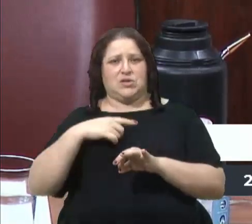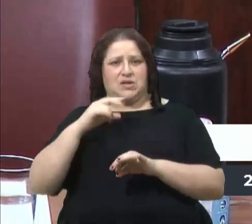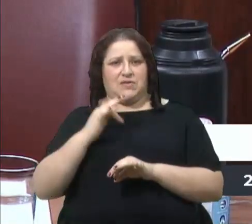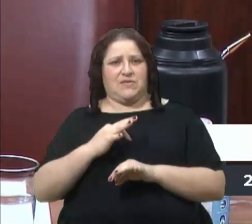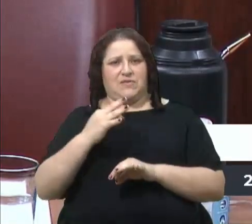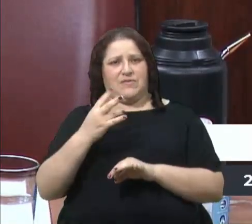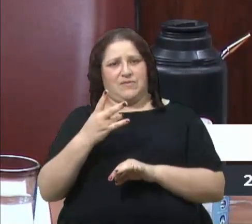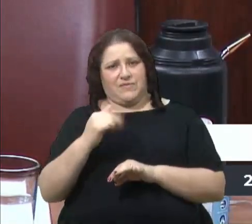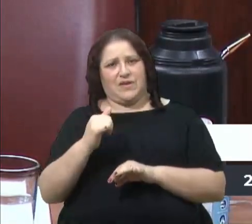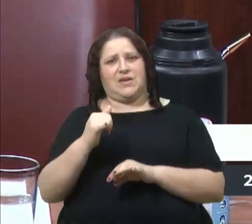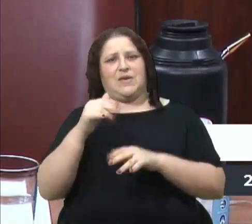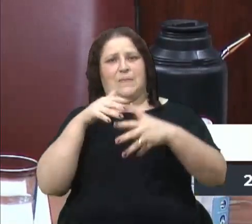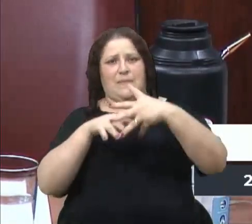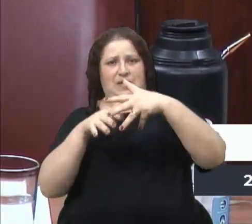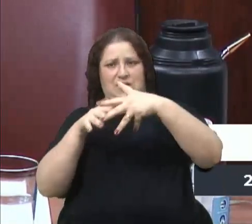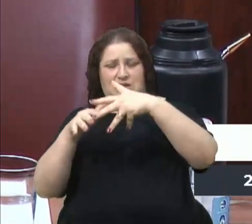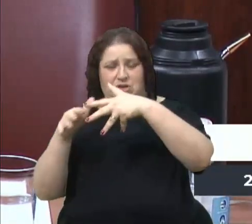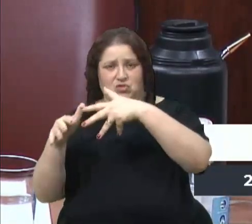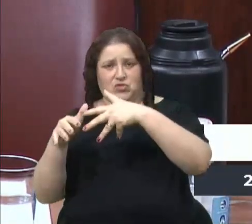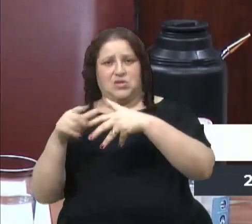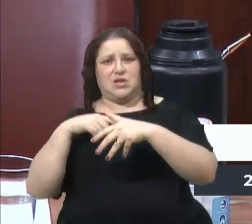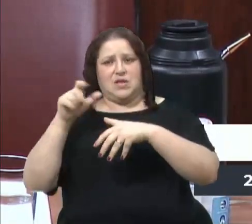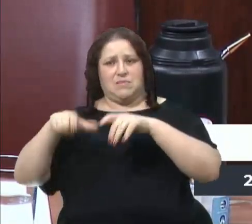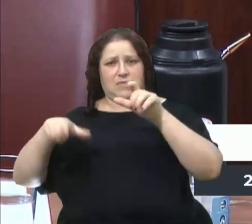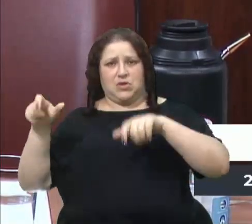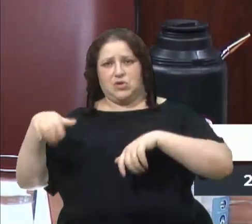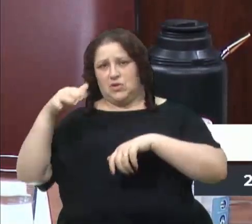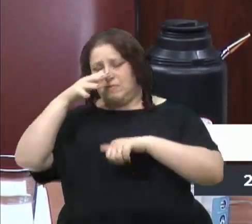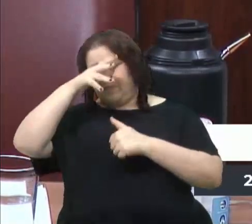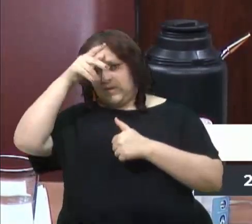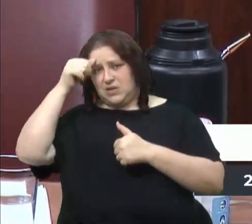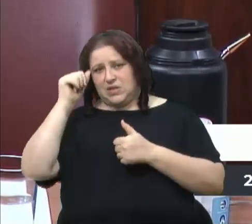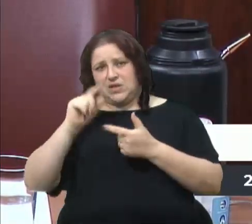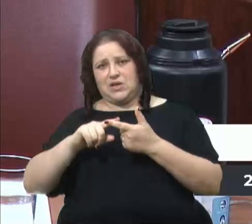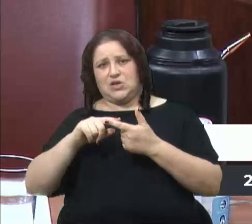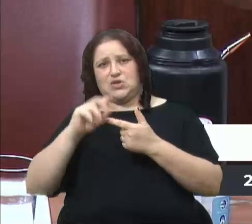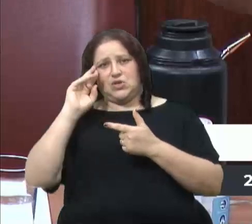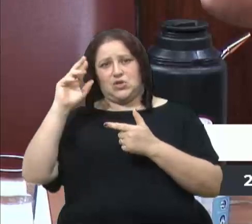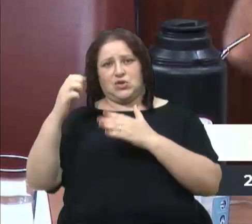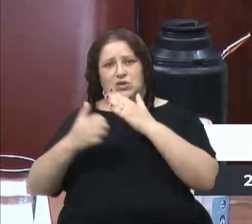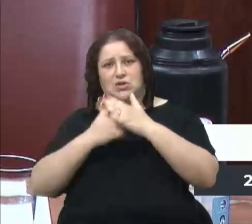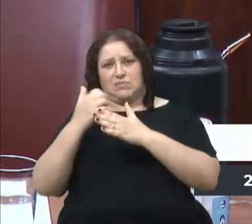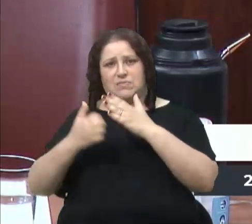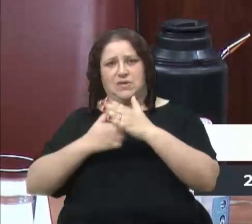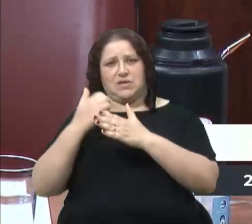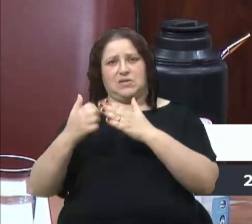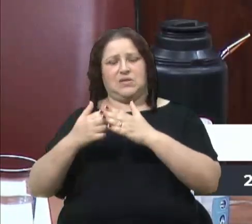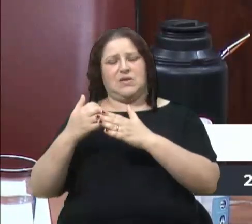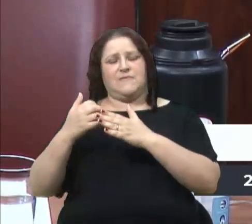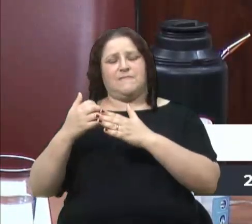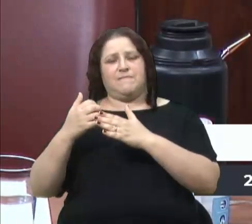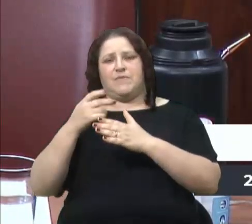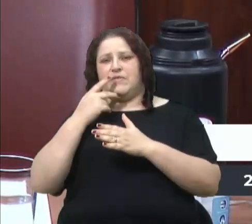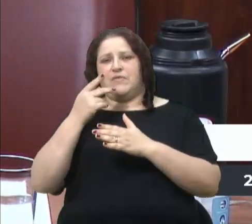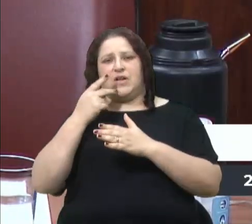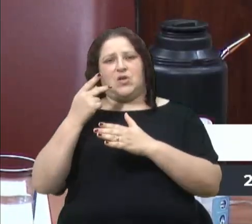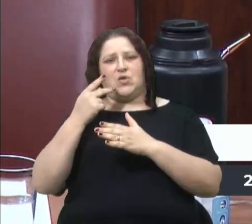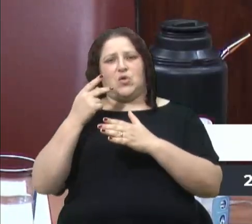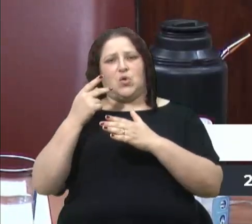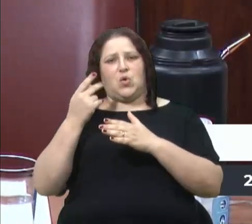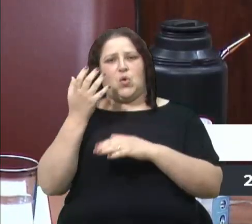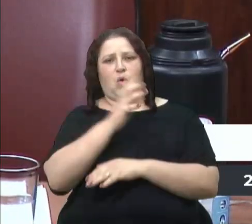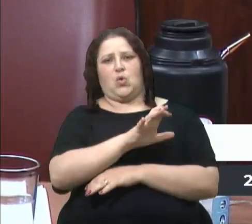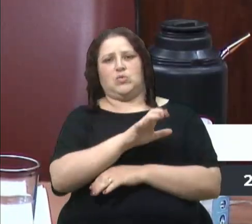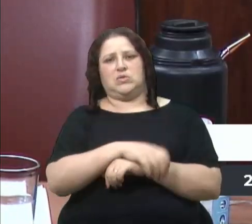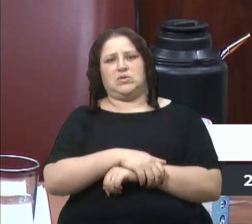os prefeitos, né, as SICs, o empresariado se insurgiu e a realidade não foi essa. Eu acho que alguém